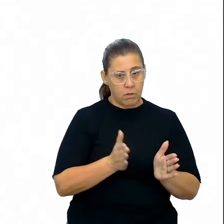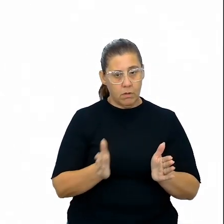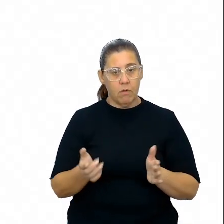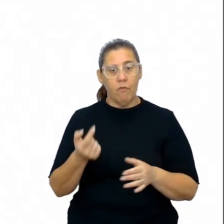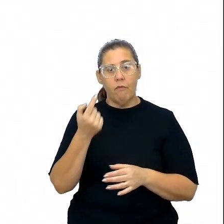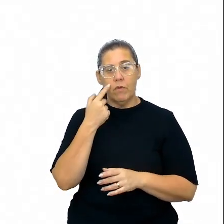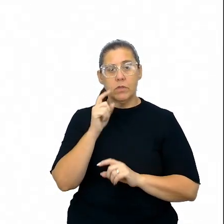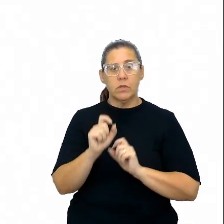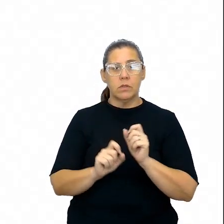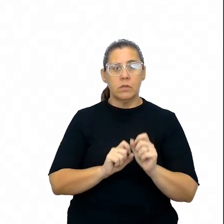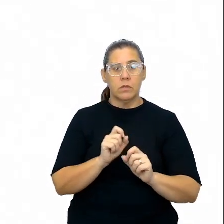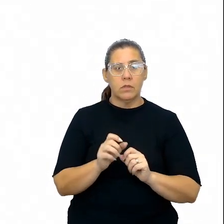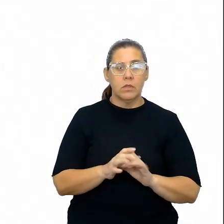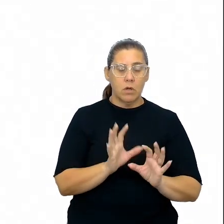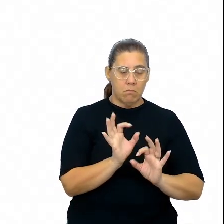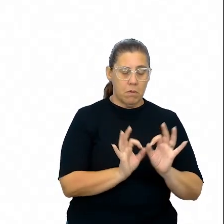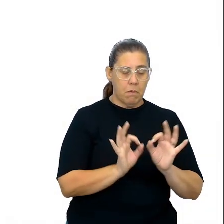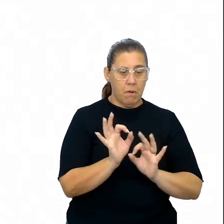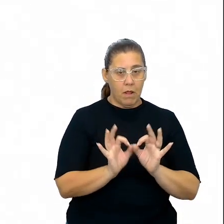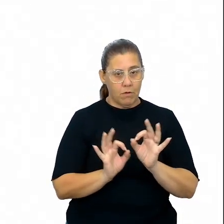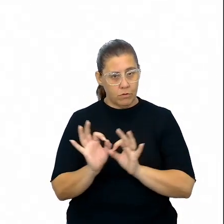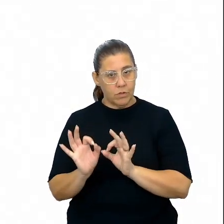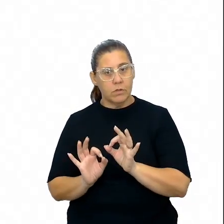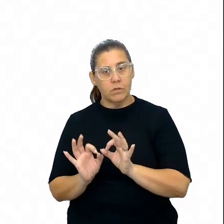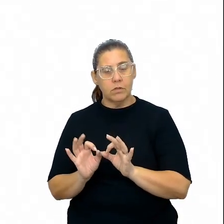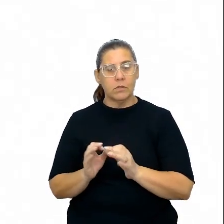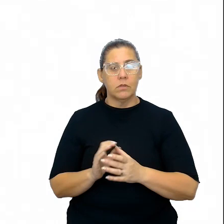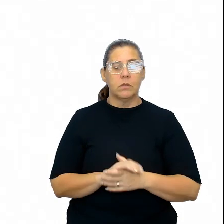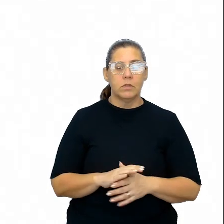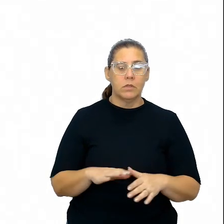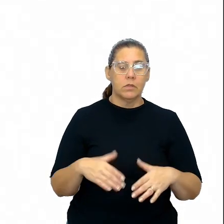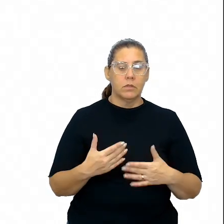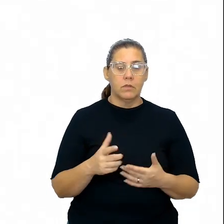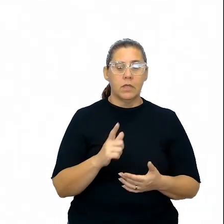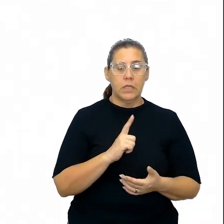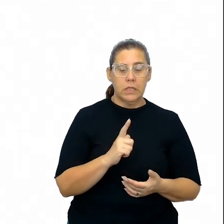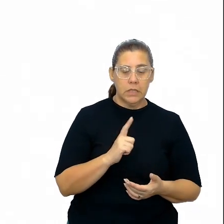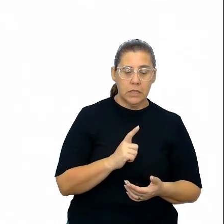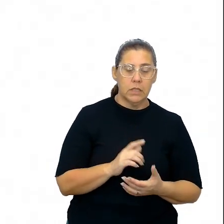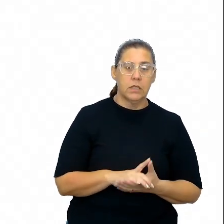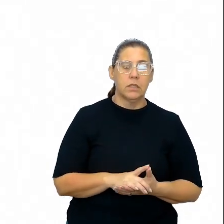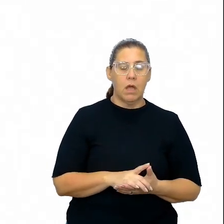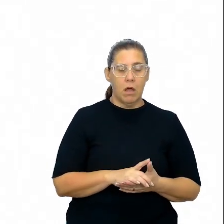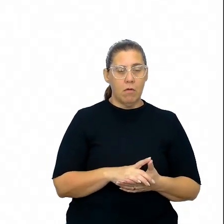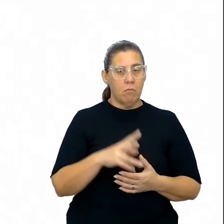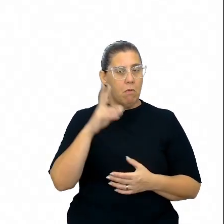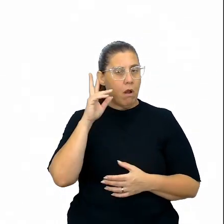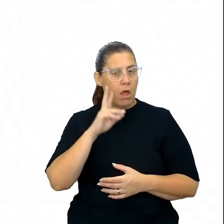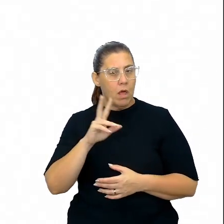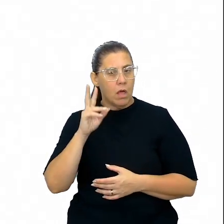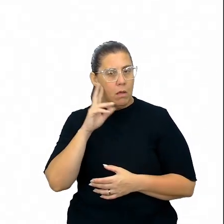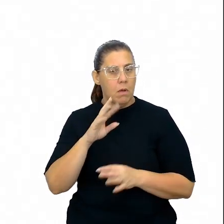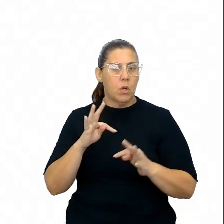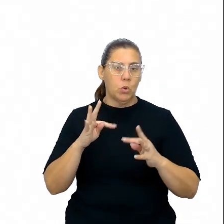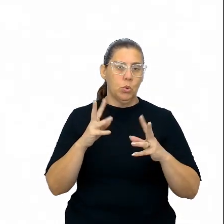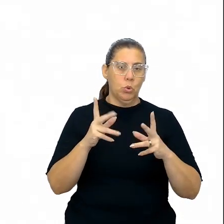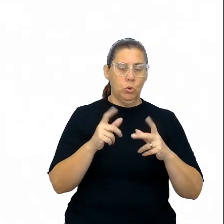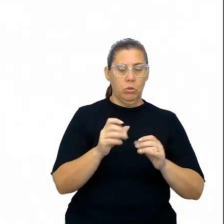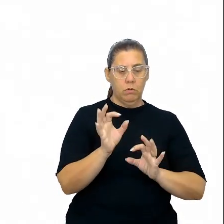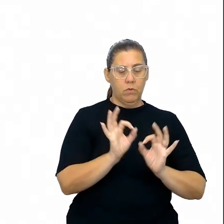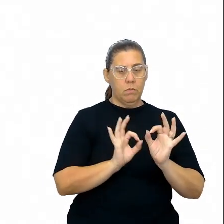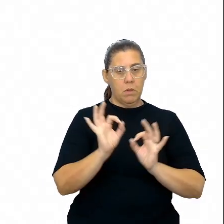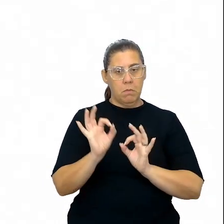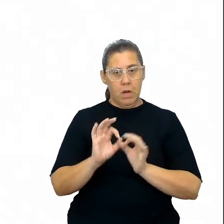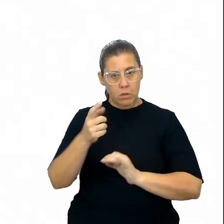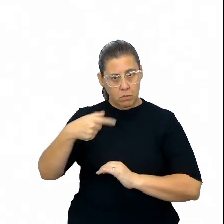fazer o quê? Nós vamos elaborar um plano para a gente sugestar. Então, a gente vai ter que revisitar os registros que foram elaborados